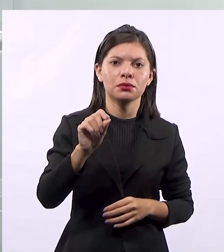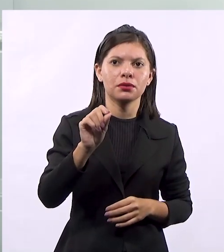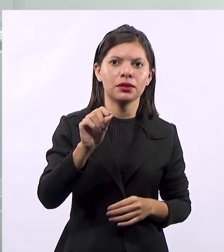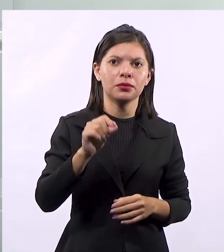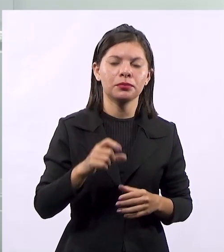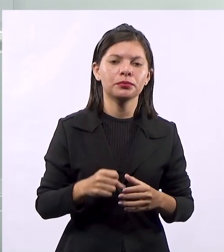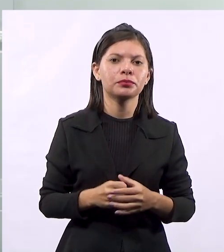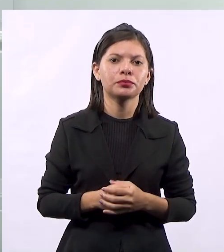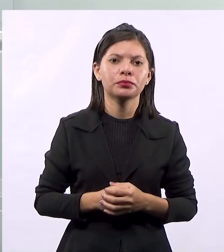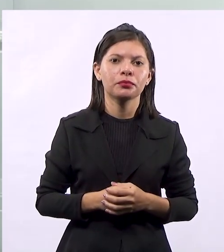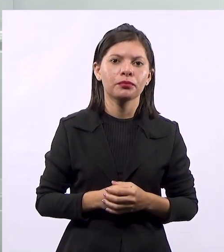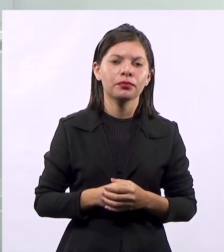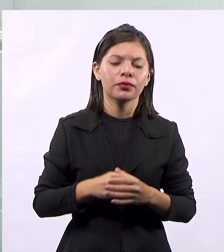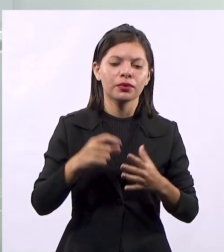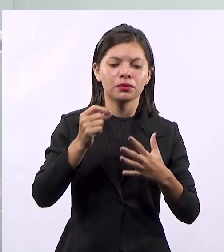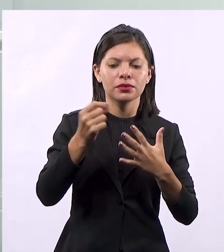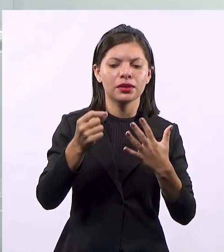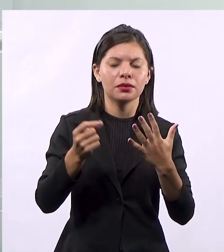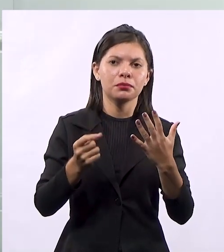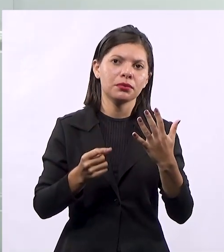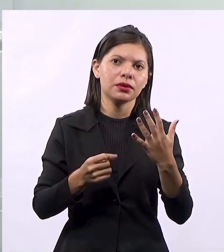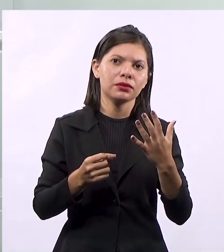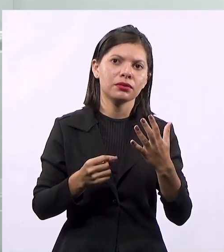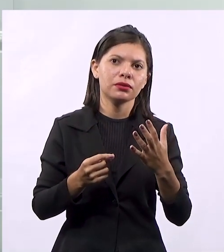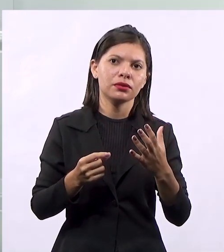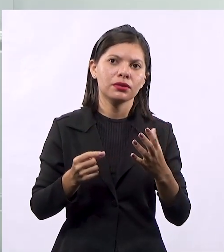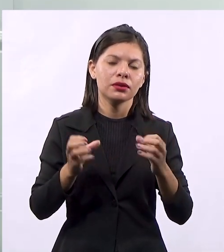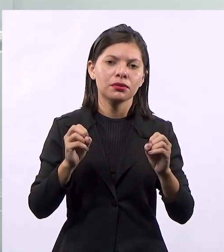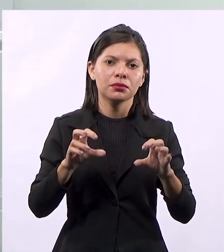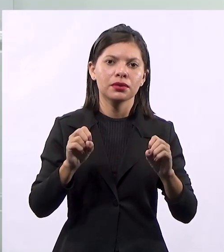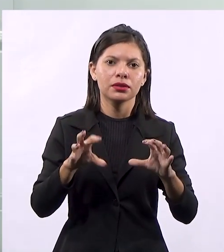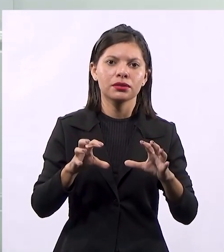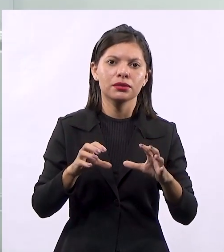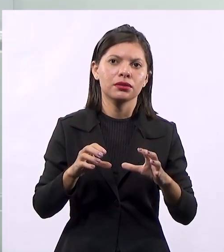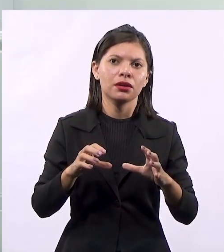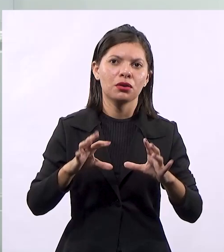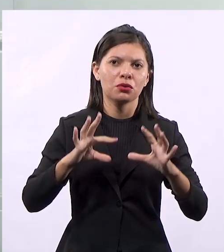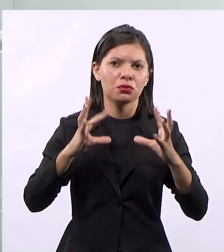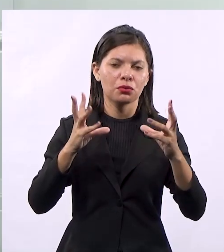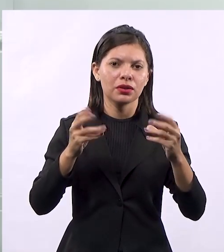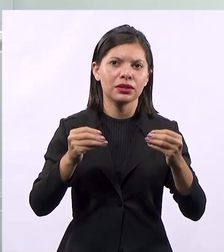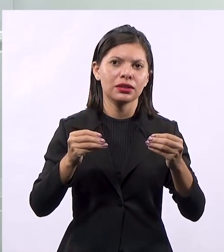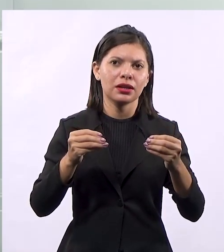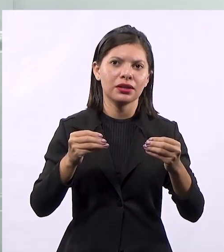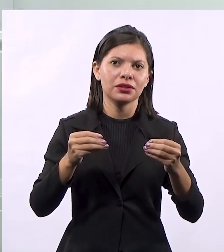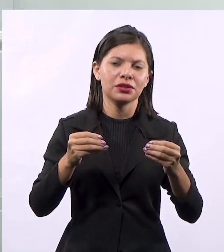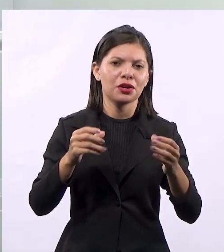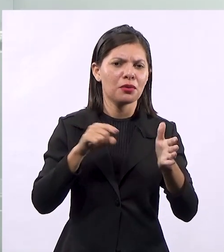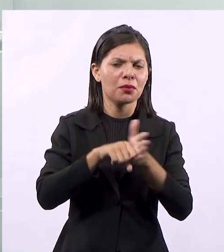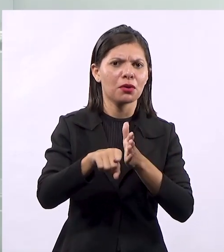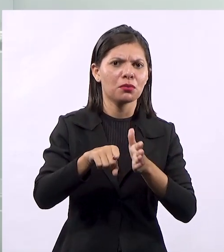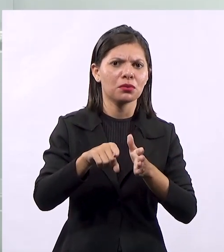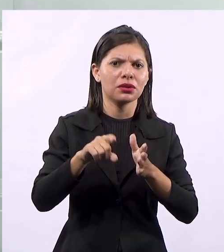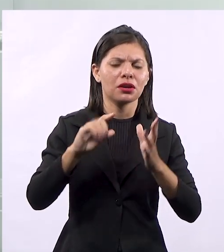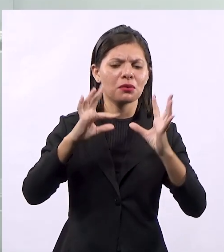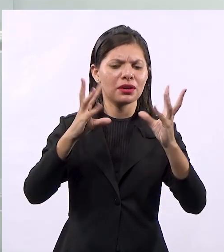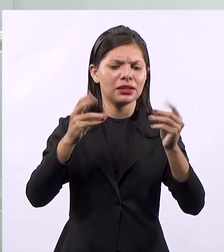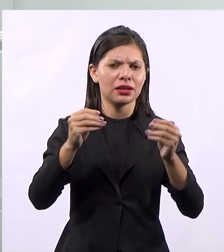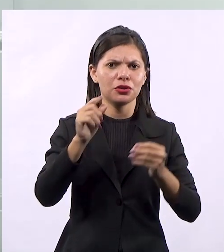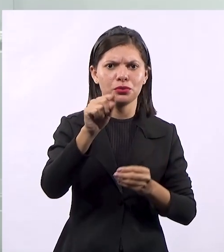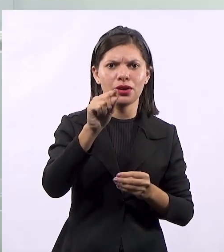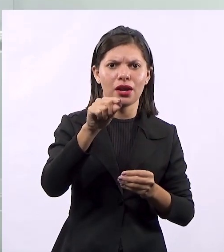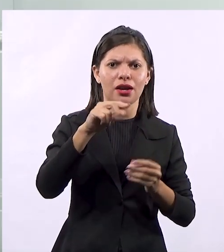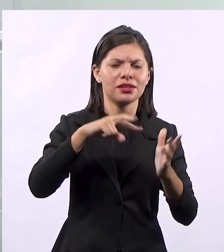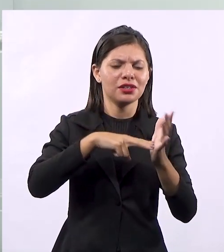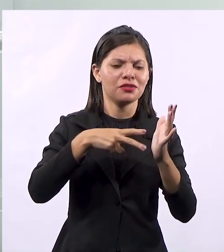vai construir ao longo dessa jornada. Então, qualidade. O que é uma educação de qualidade? Quais são os elementos que indicam que a